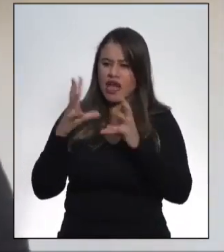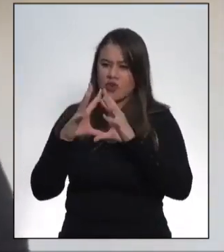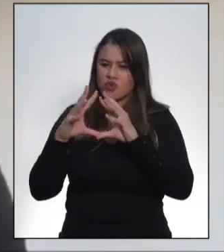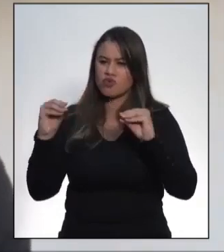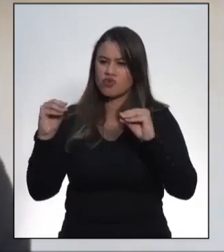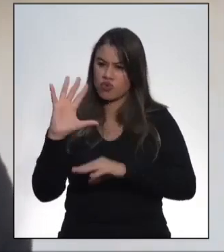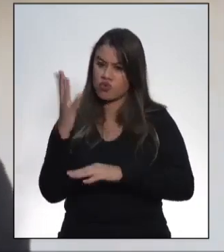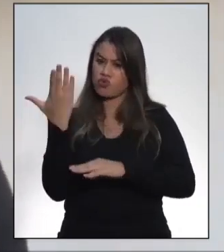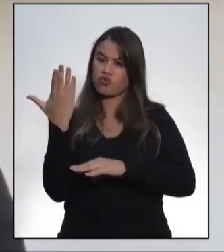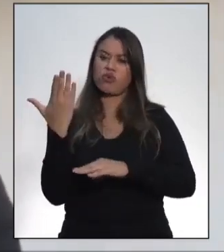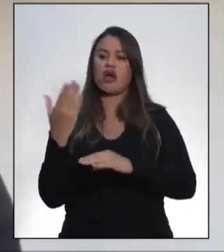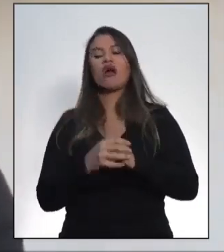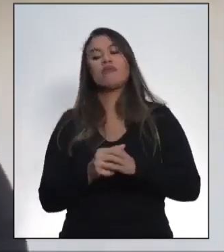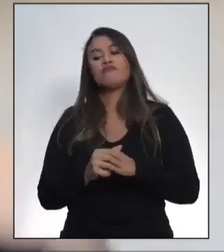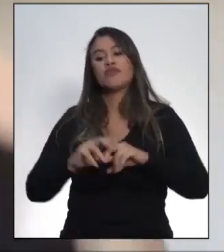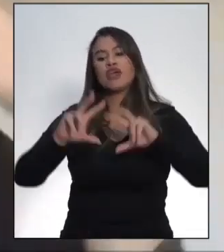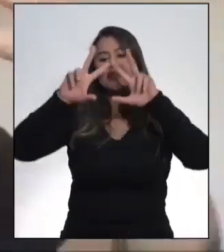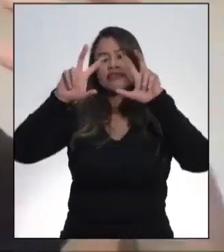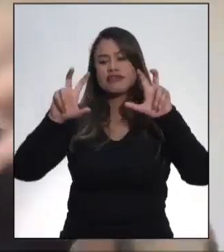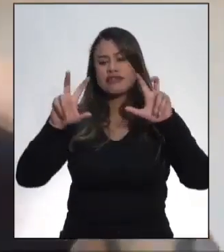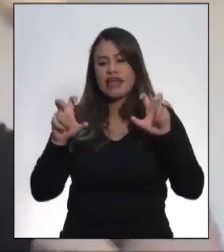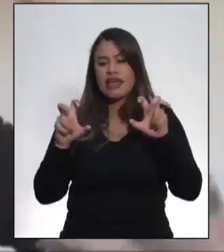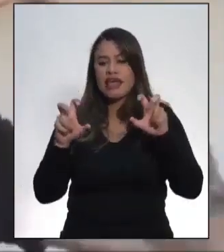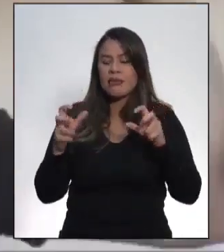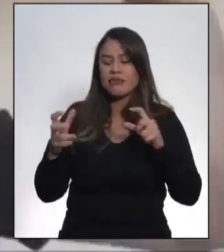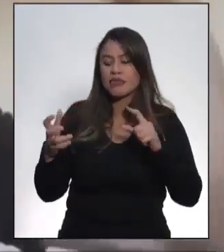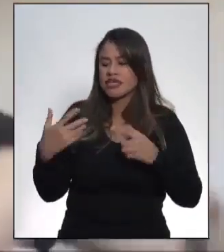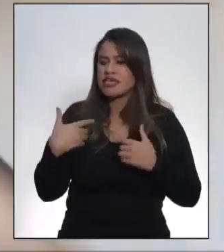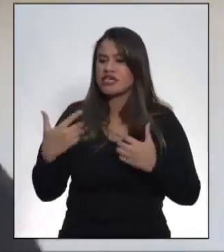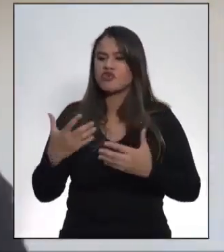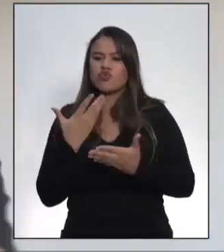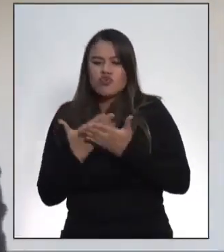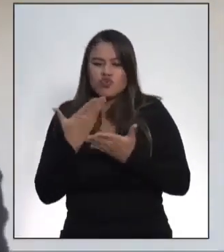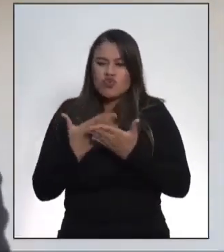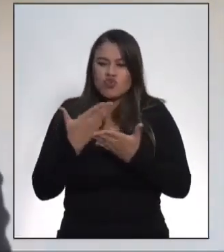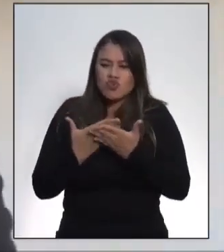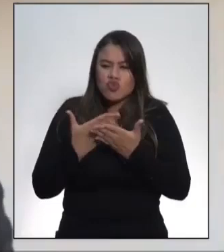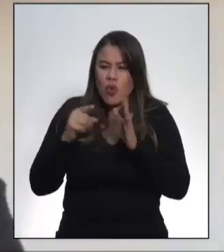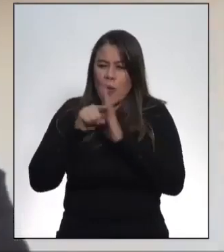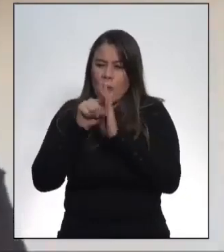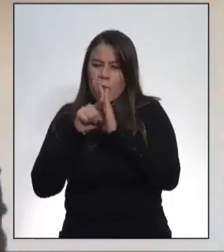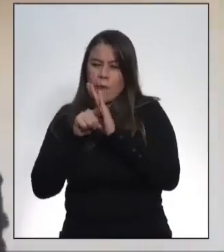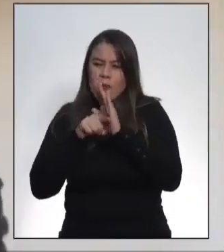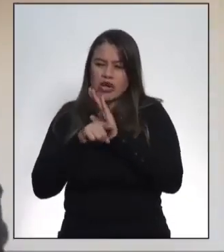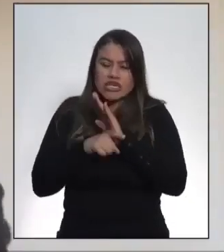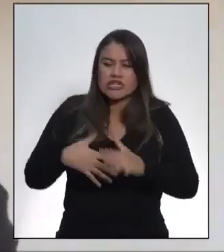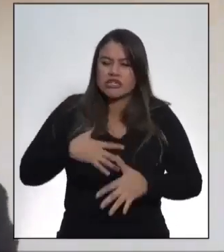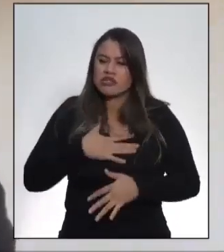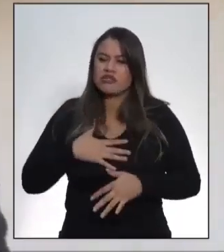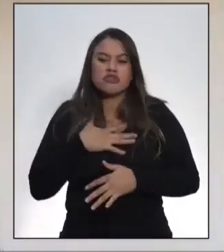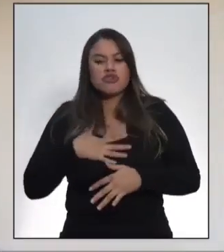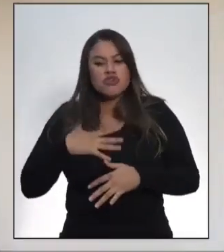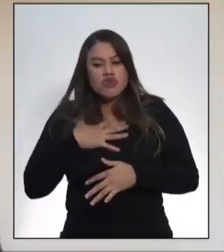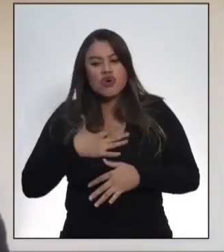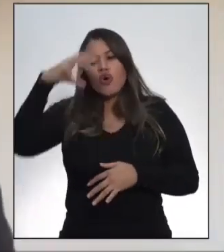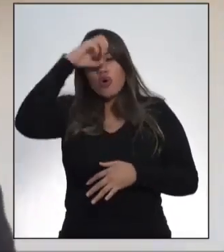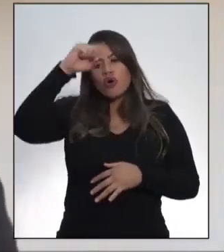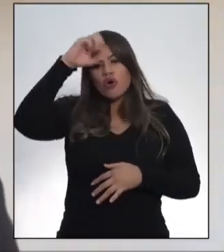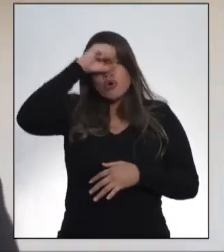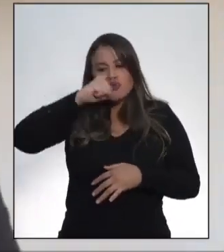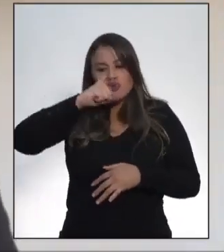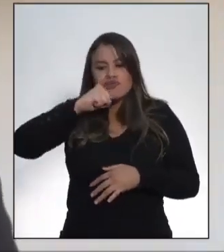de temas você adoraria passar o resto da vida debruçado e pesquisando e